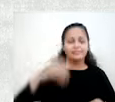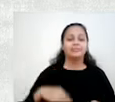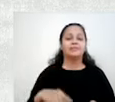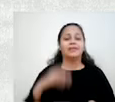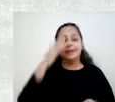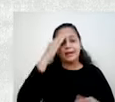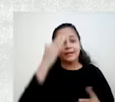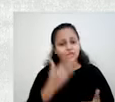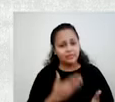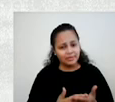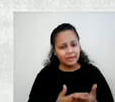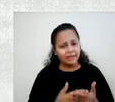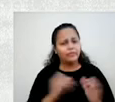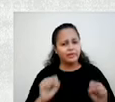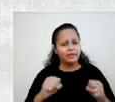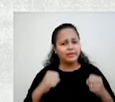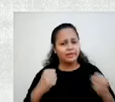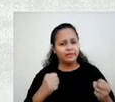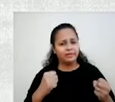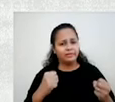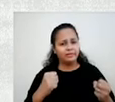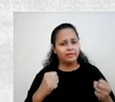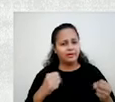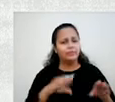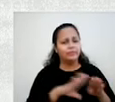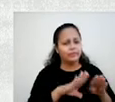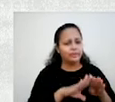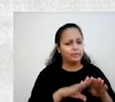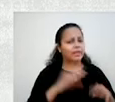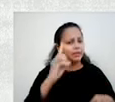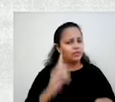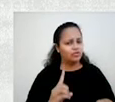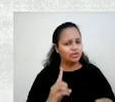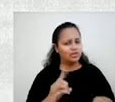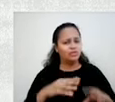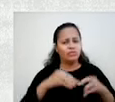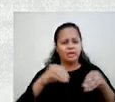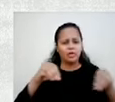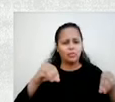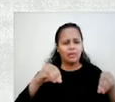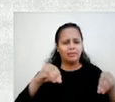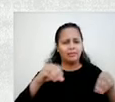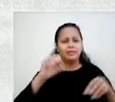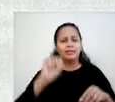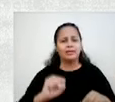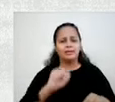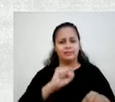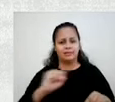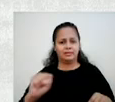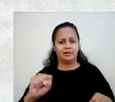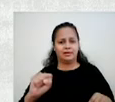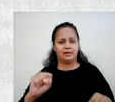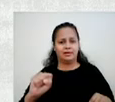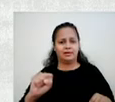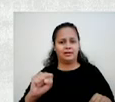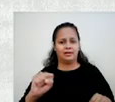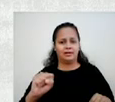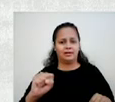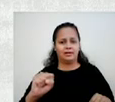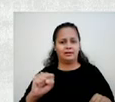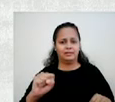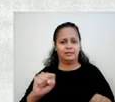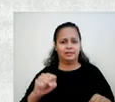de que estavam defendendo o que era deles de direito, que era uma terra sagrada, marcada pela passagem